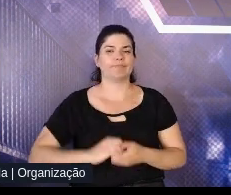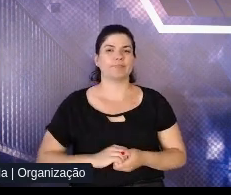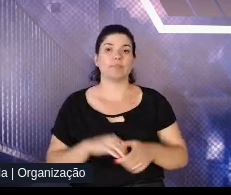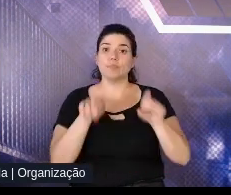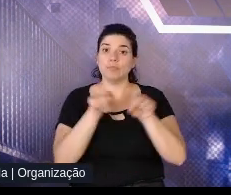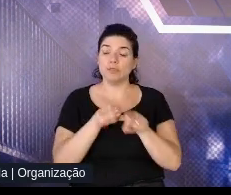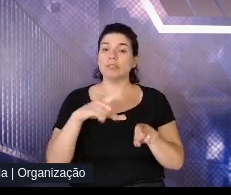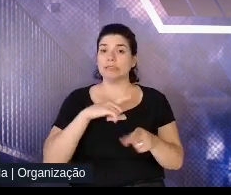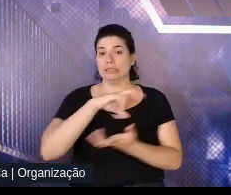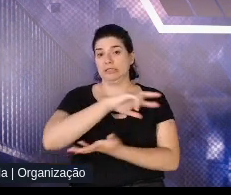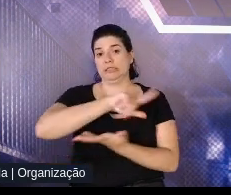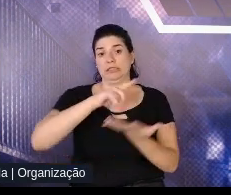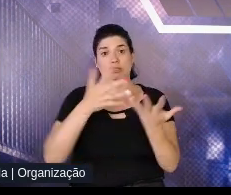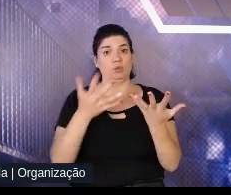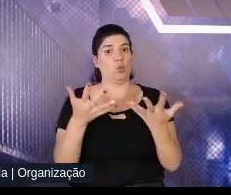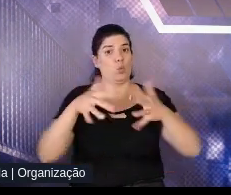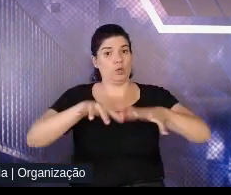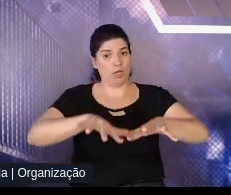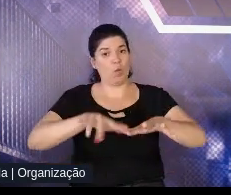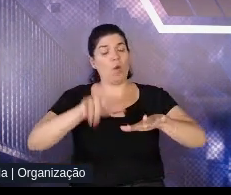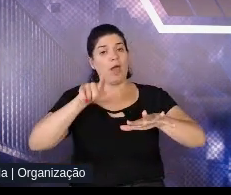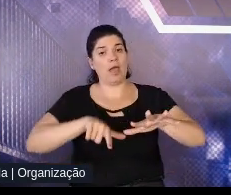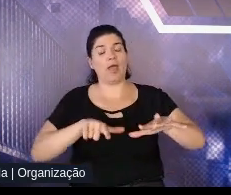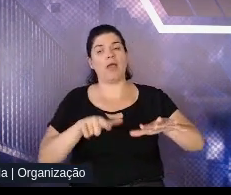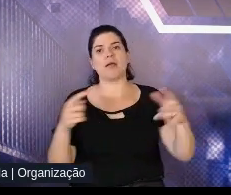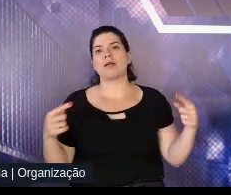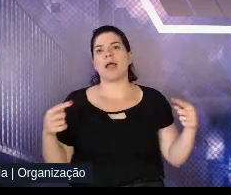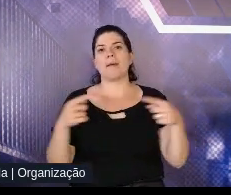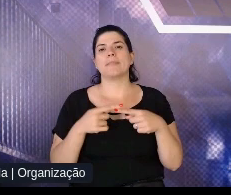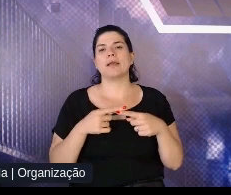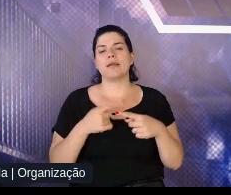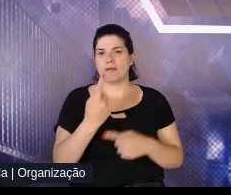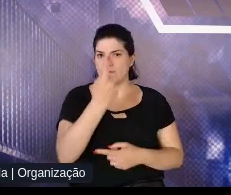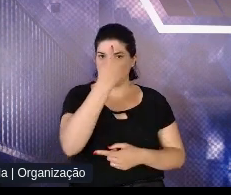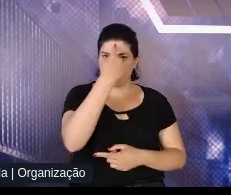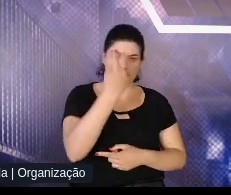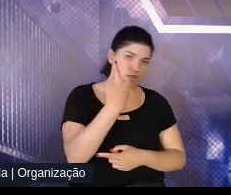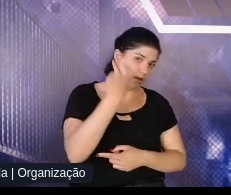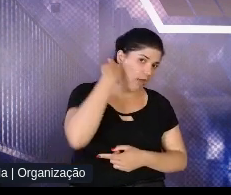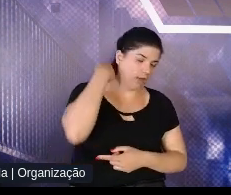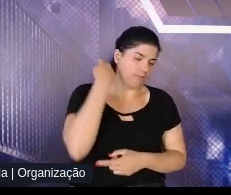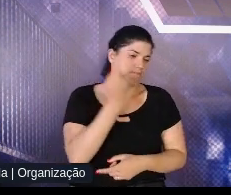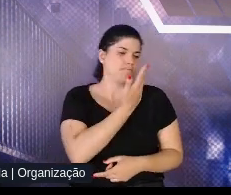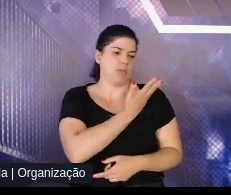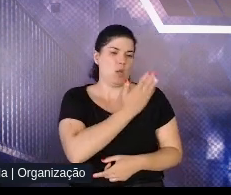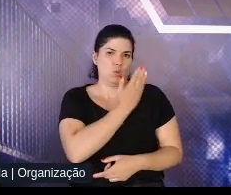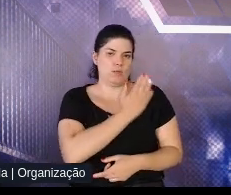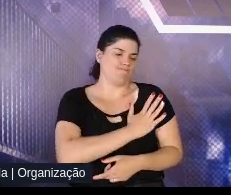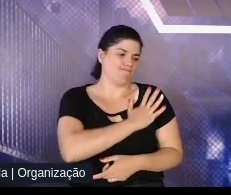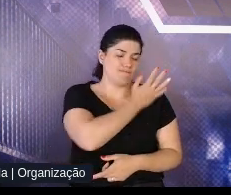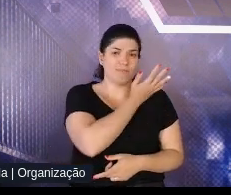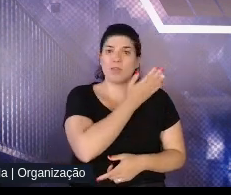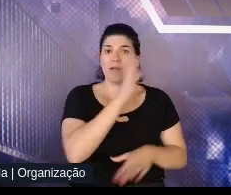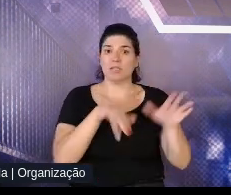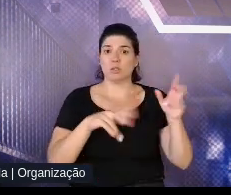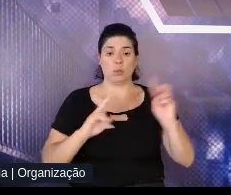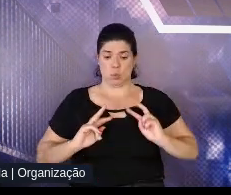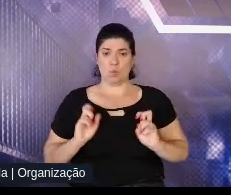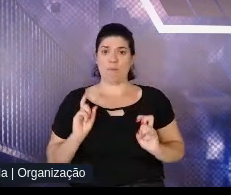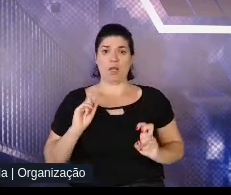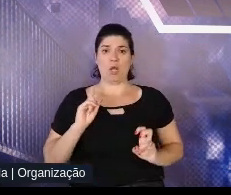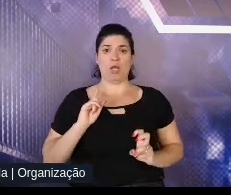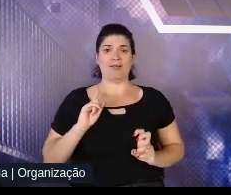com a diversidade e inclusão, que é muito também naquela parte de vieses. Muitos vieses nós temos e a gente nem percebe que